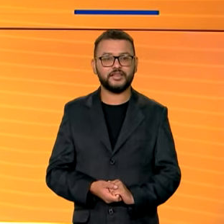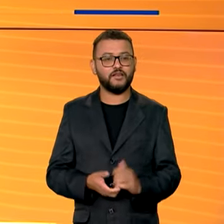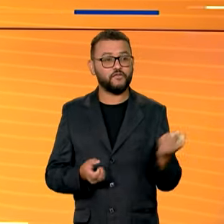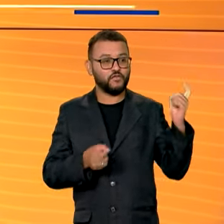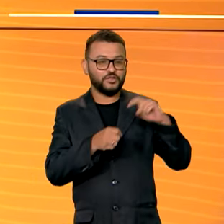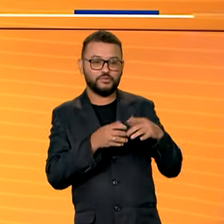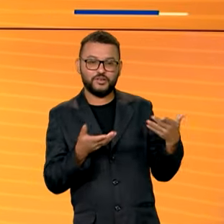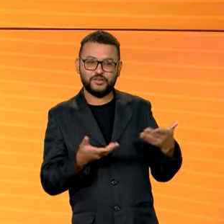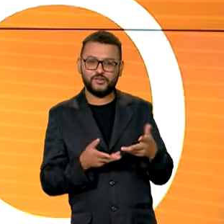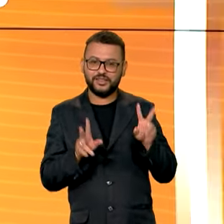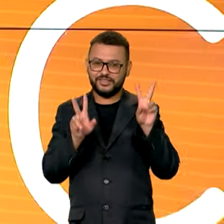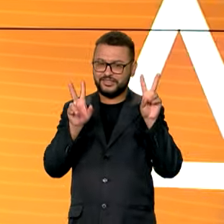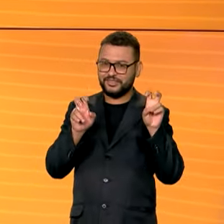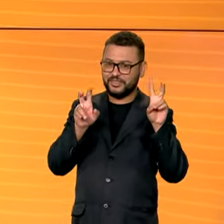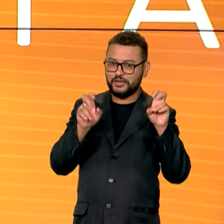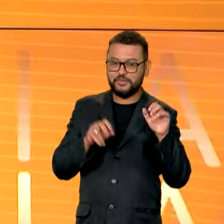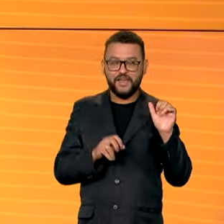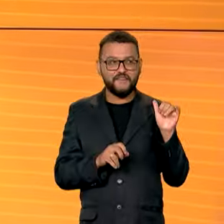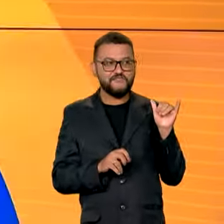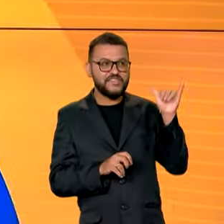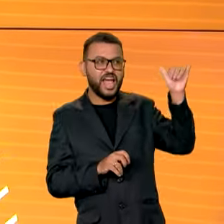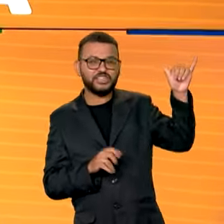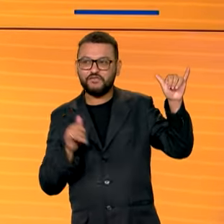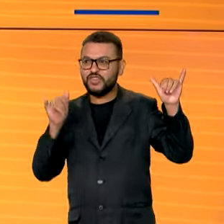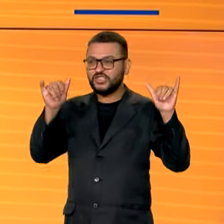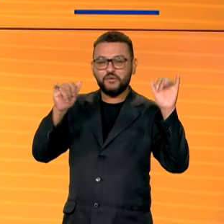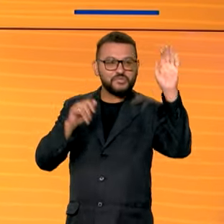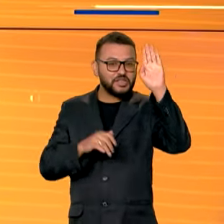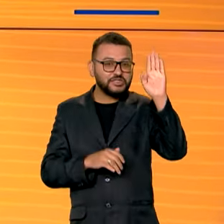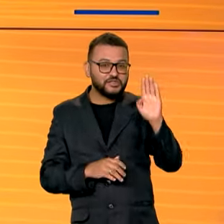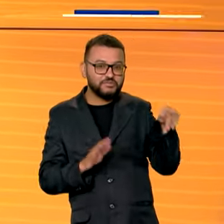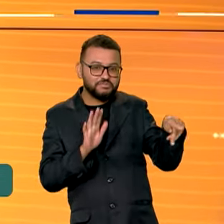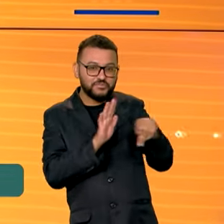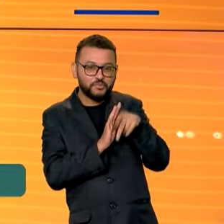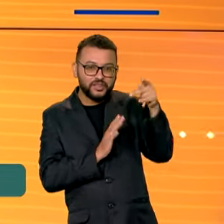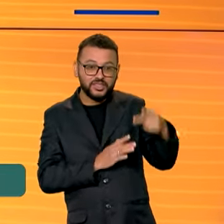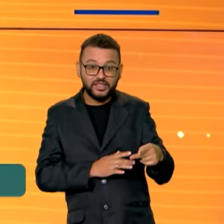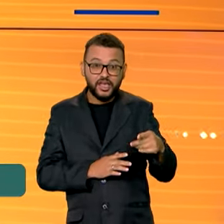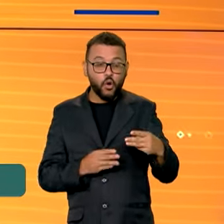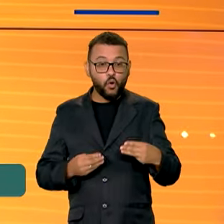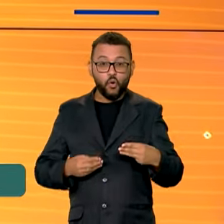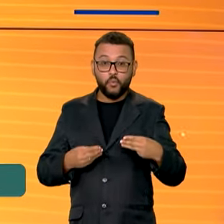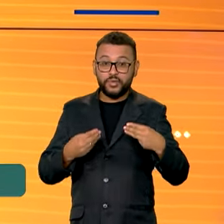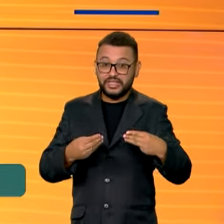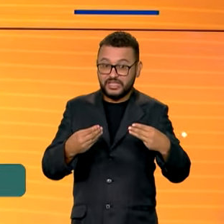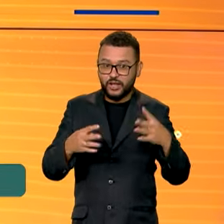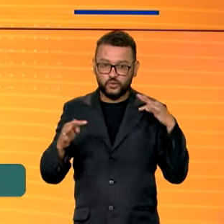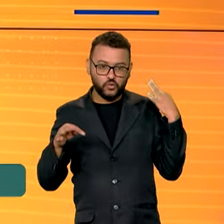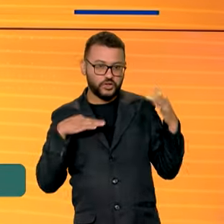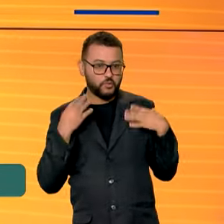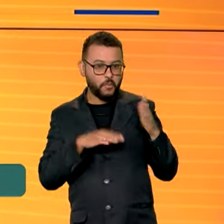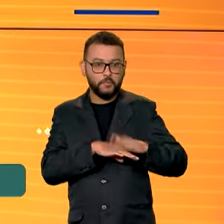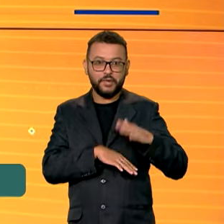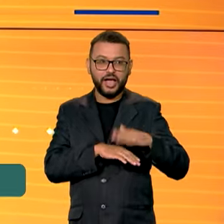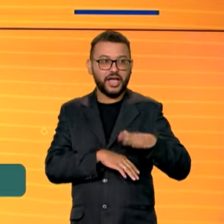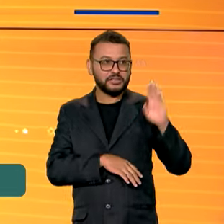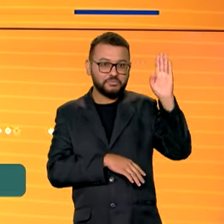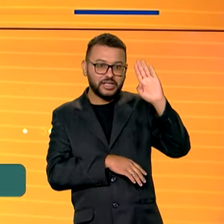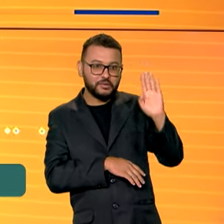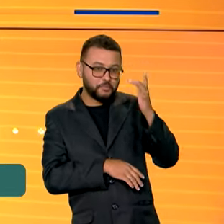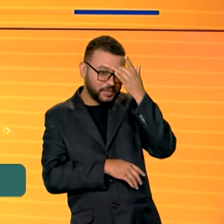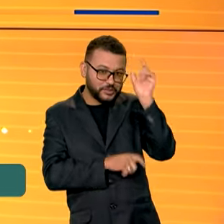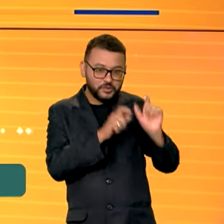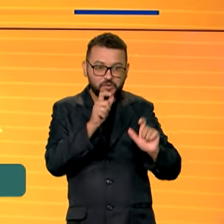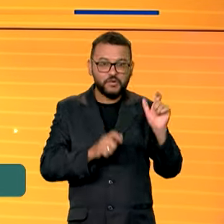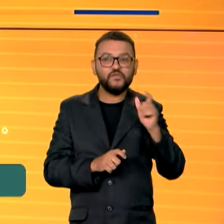Estamos de volta e o tema agora é viajar pelo Brasil. De acordo com o Ministério do Turismo, mais brasileiros estão voando para